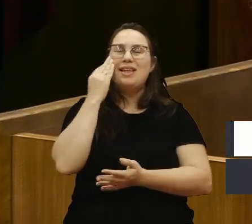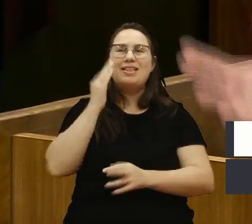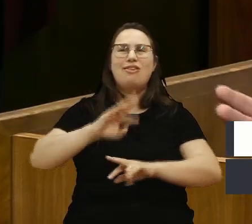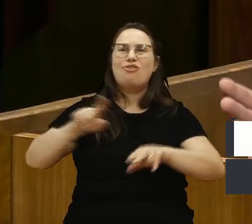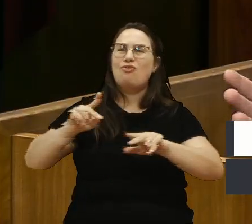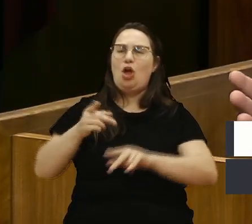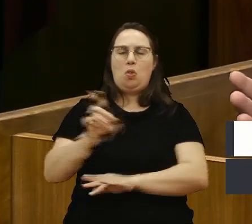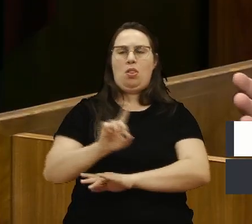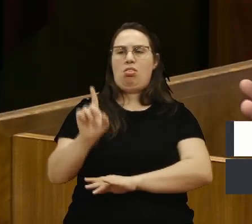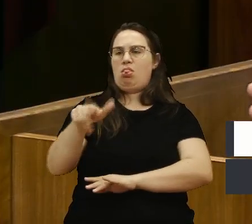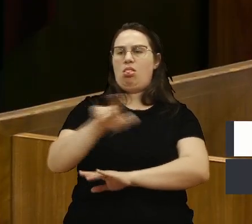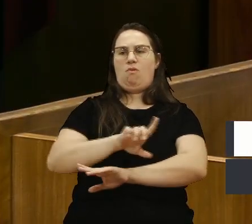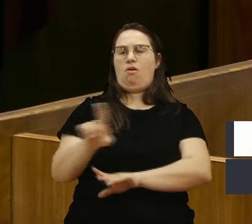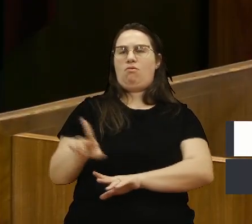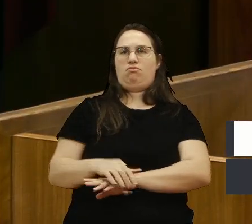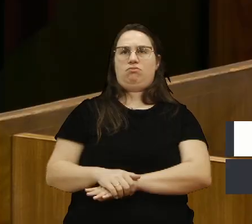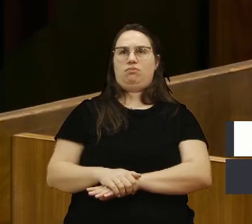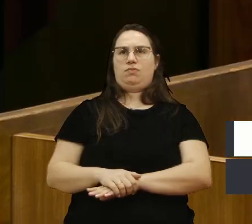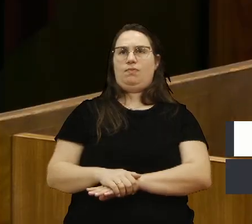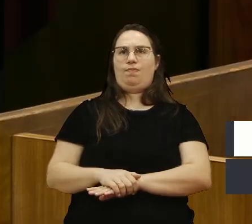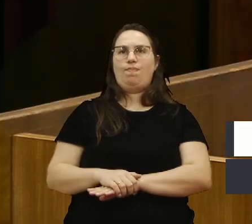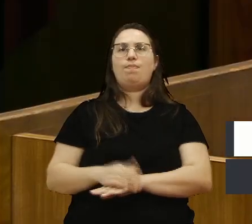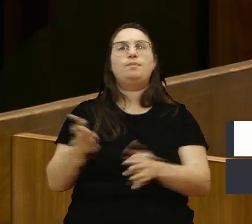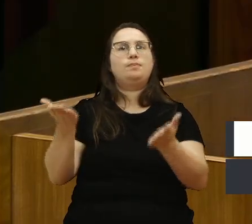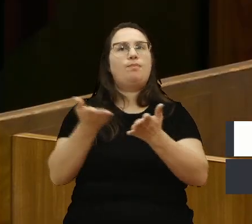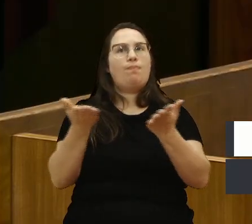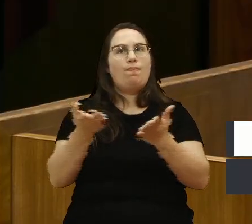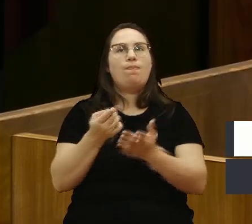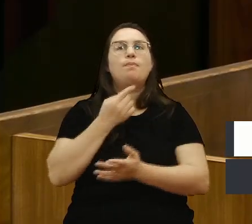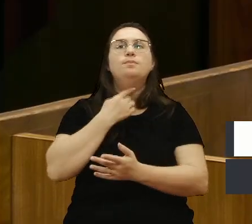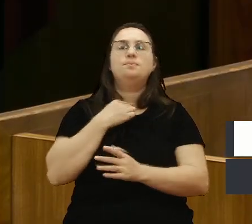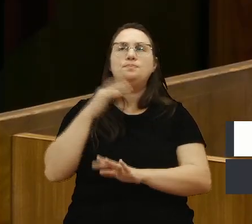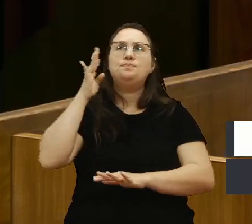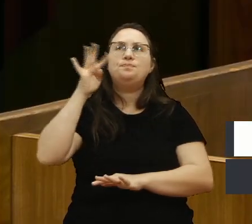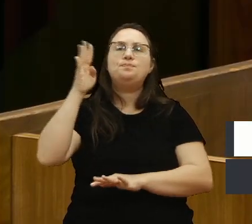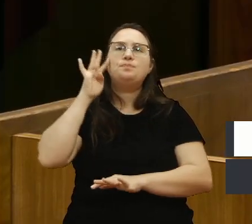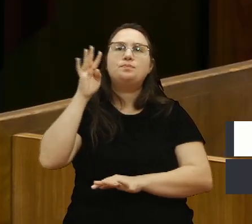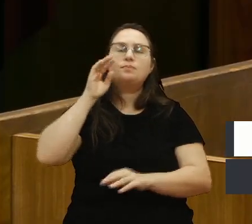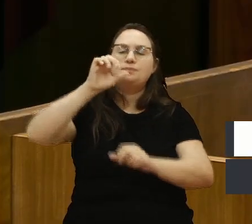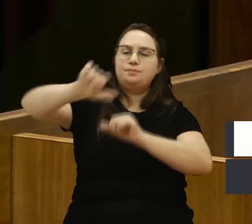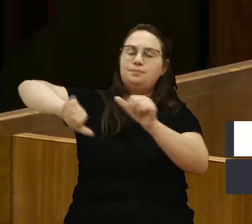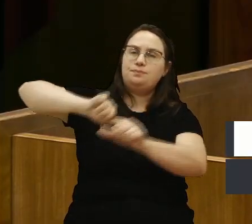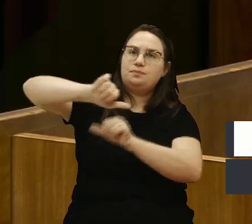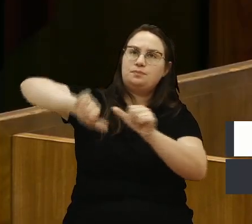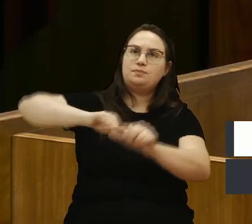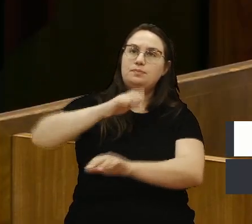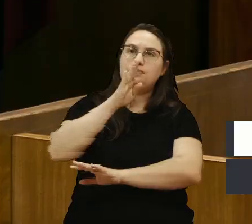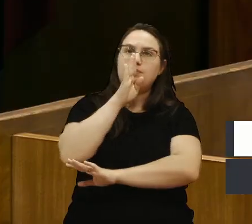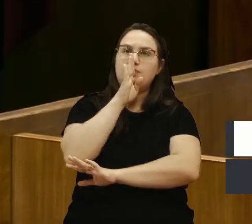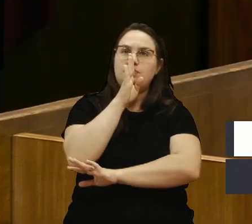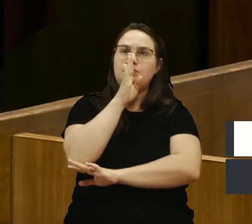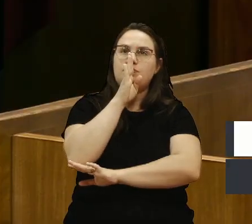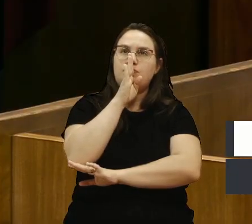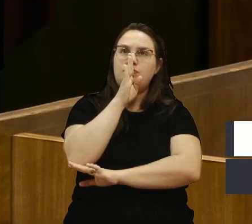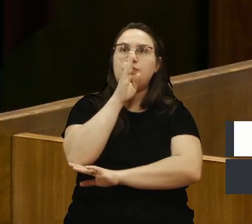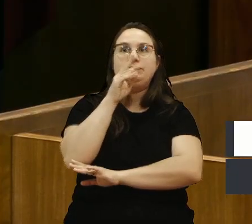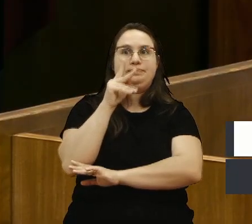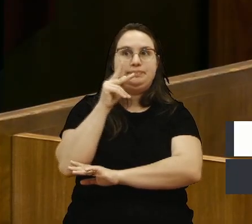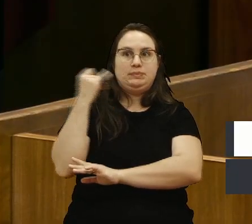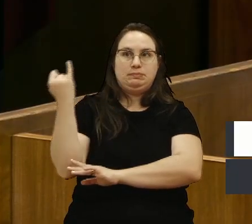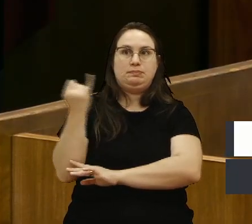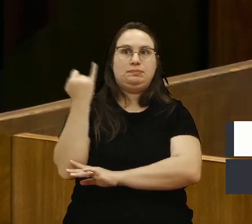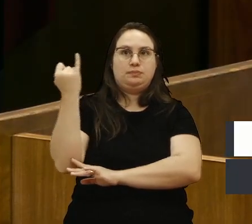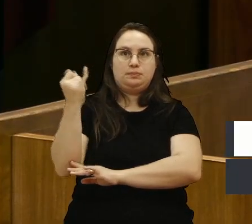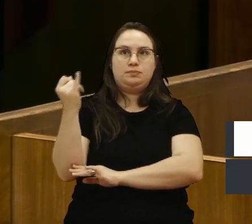não é, Então, hoje eu gostaria de trazer a reflexão, a transformação silenciosa, porém vigorosa,